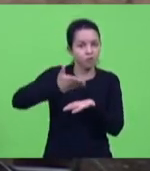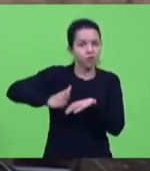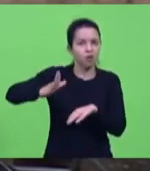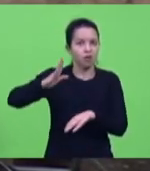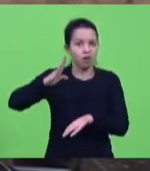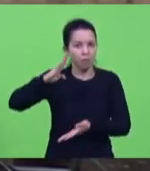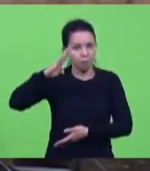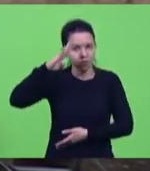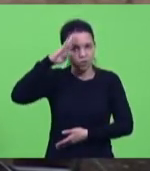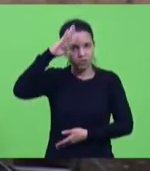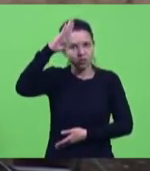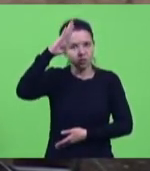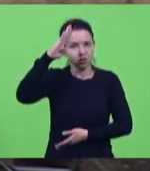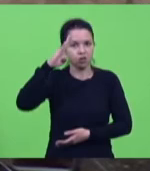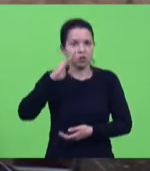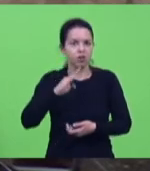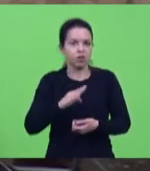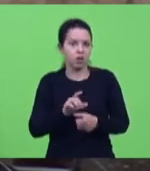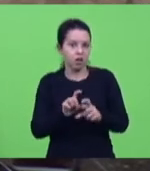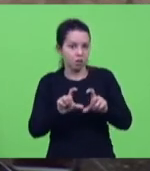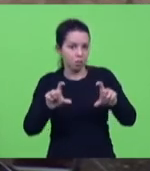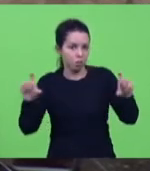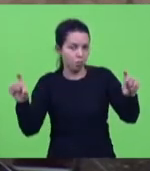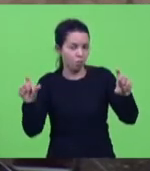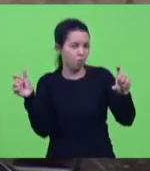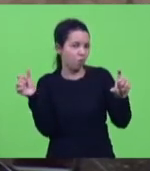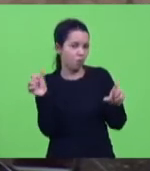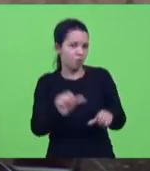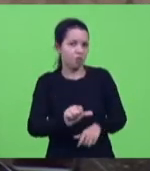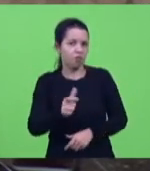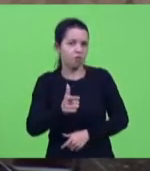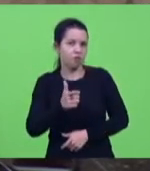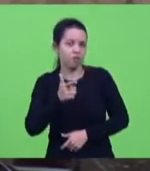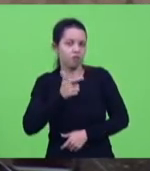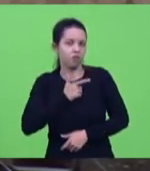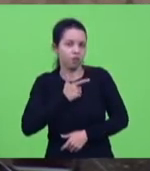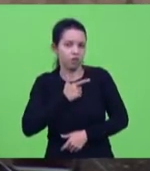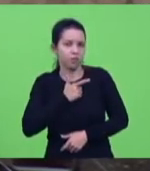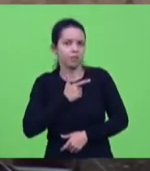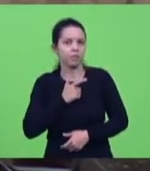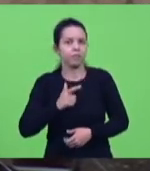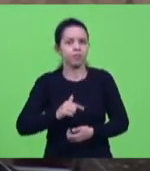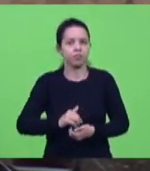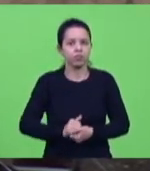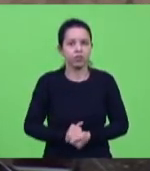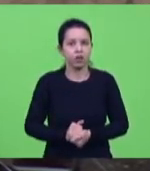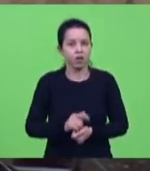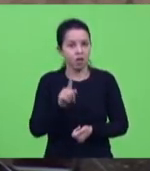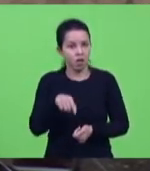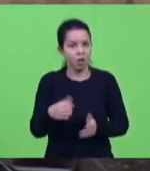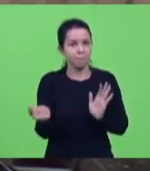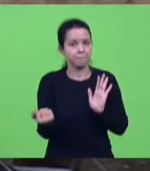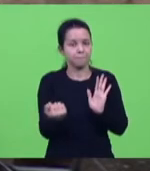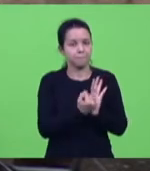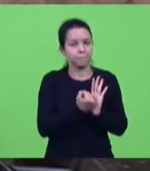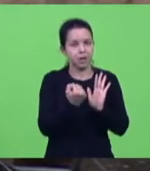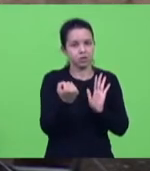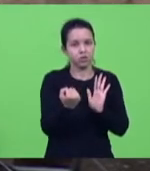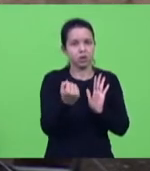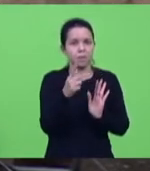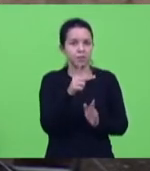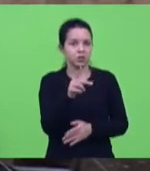jargão mais ridículo que esse daqui não existe. E está lá embaixo, né, os patrocínios.